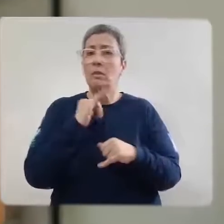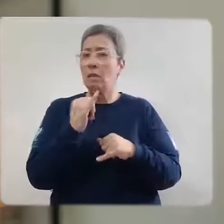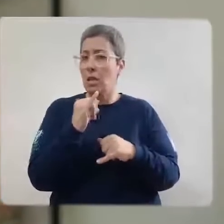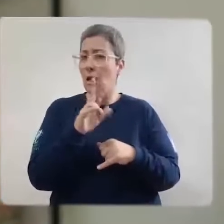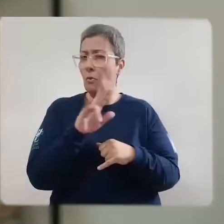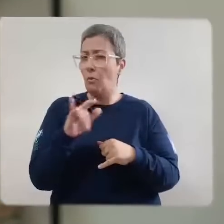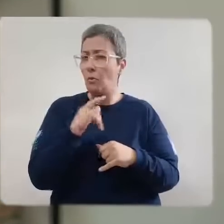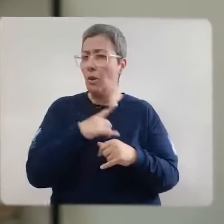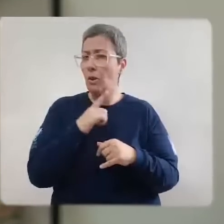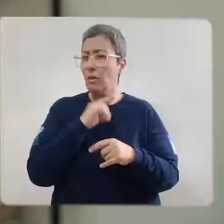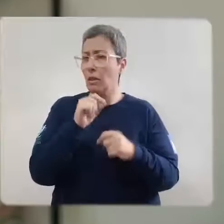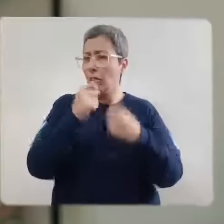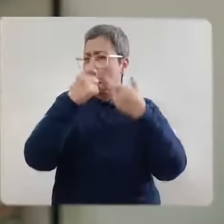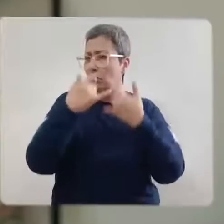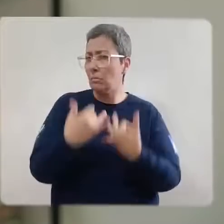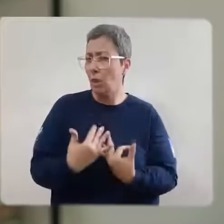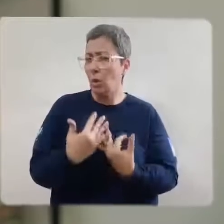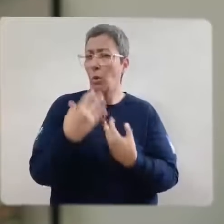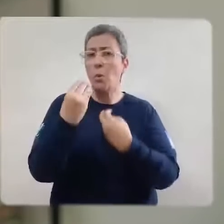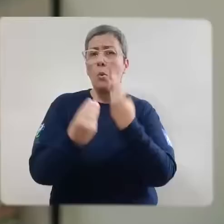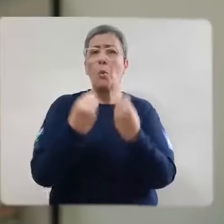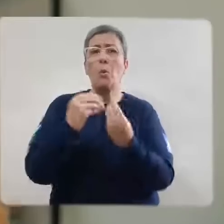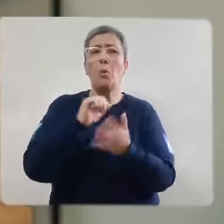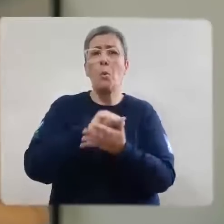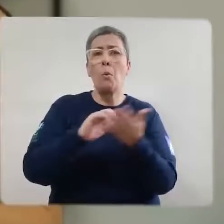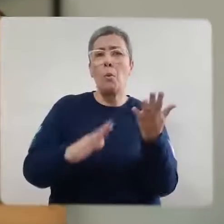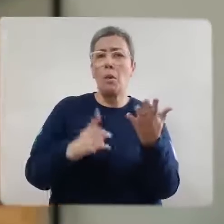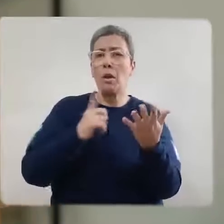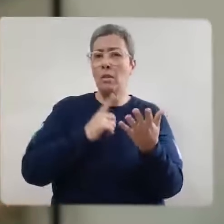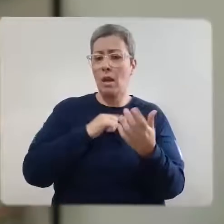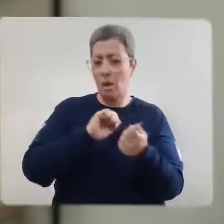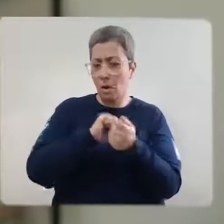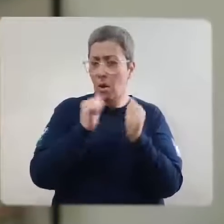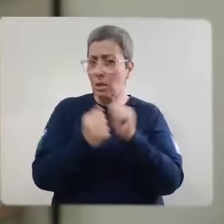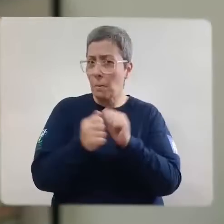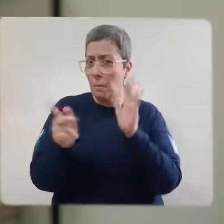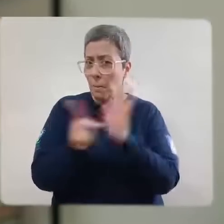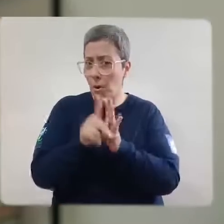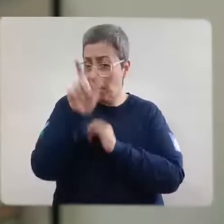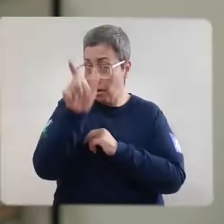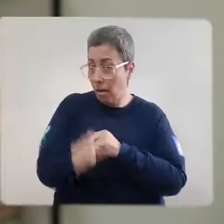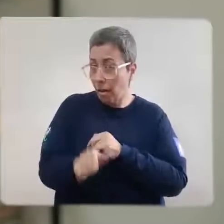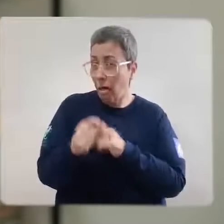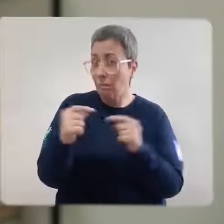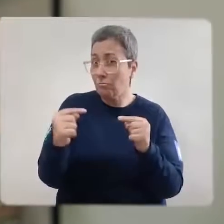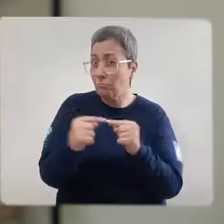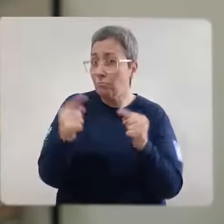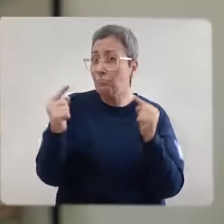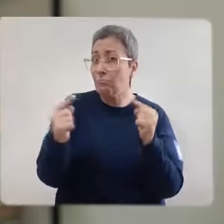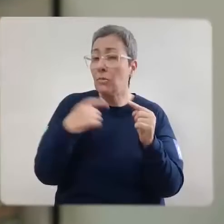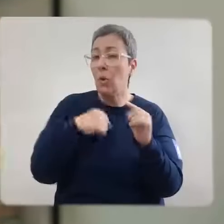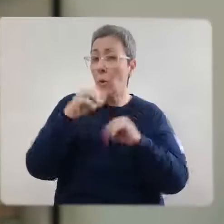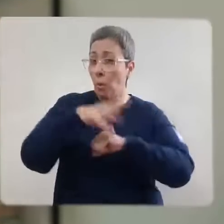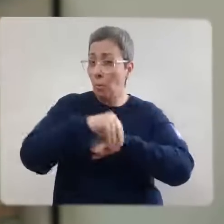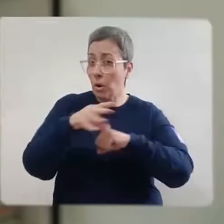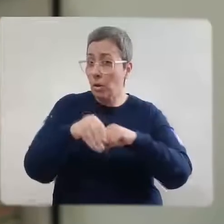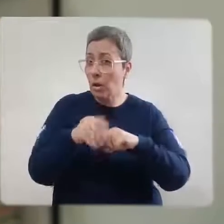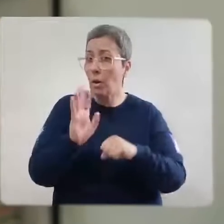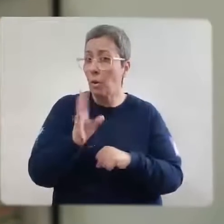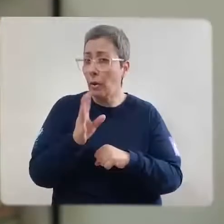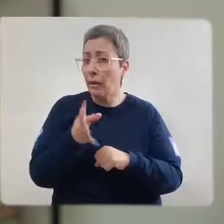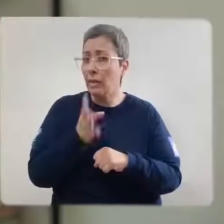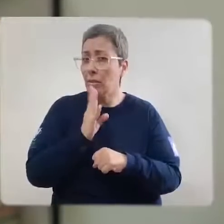falamos disso, será que nós estamos falando de uma atividade que está adaptada para a criança, de um repertório que ela já